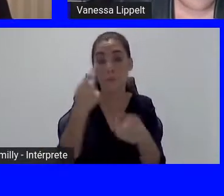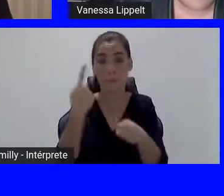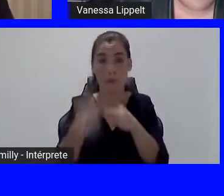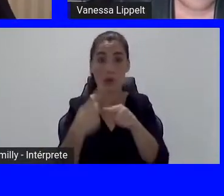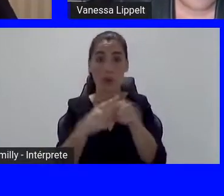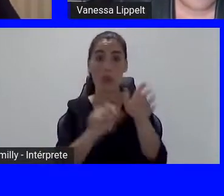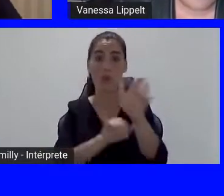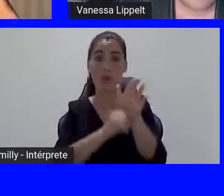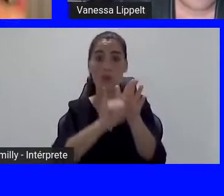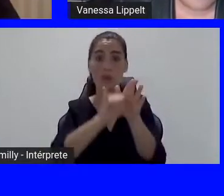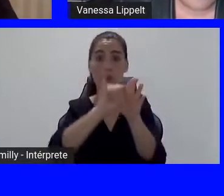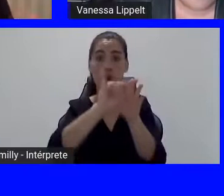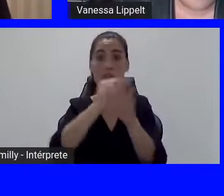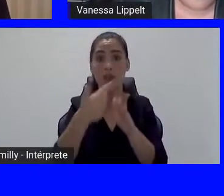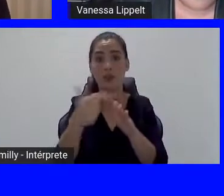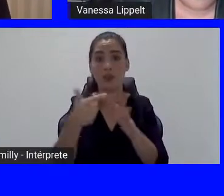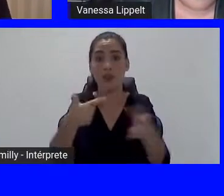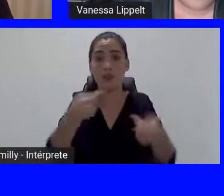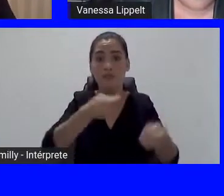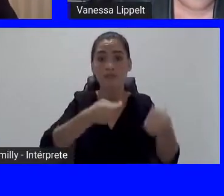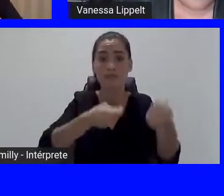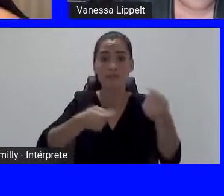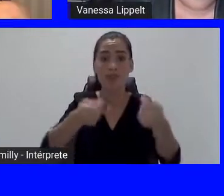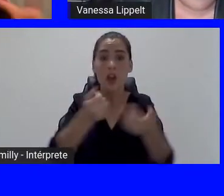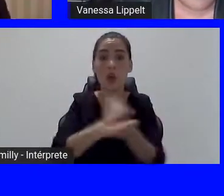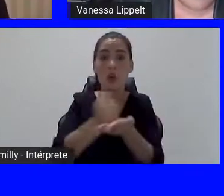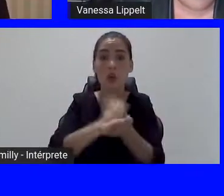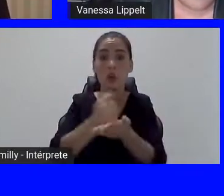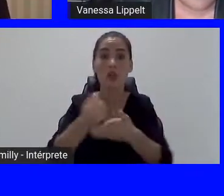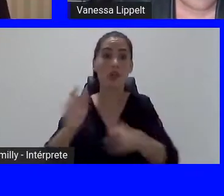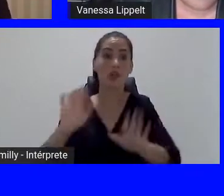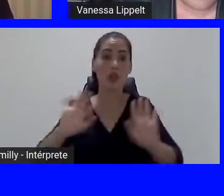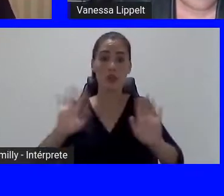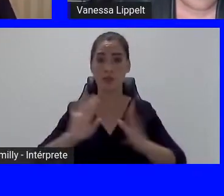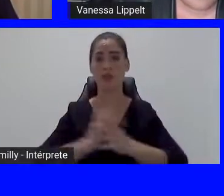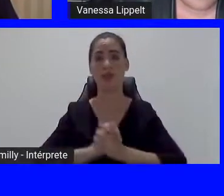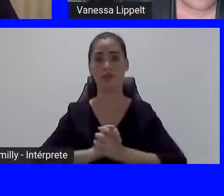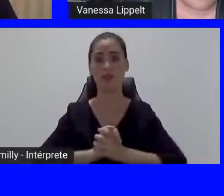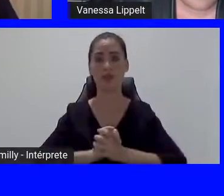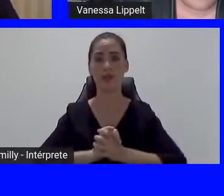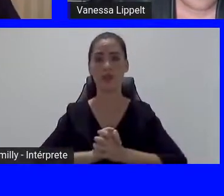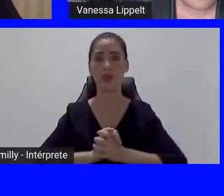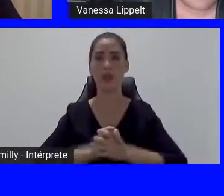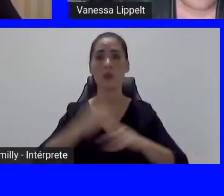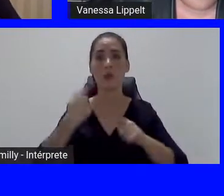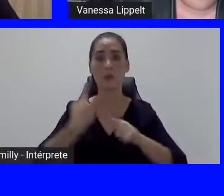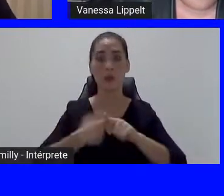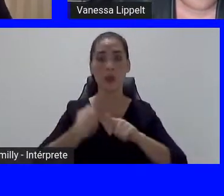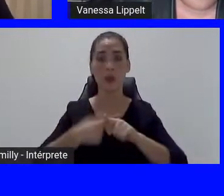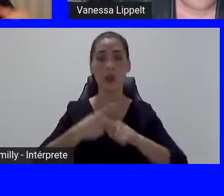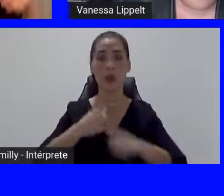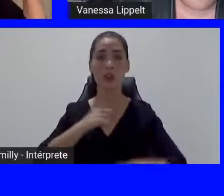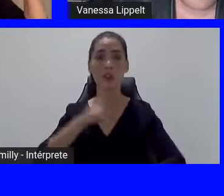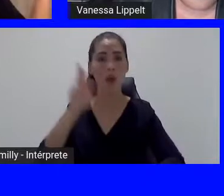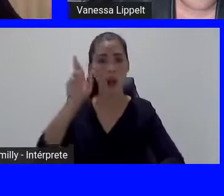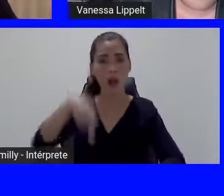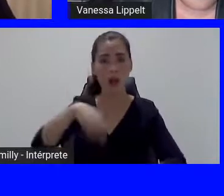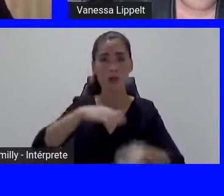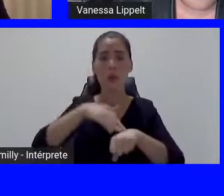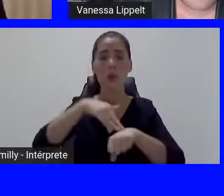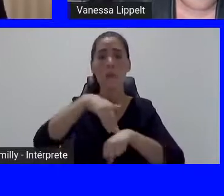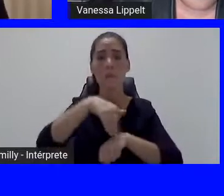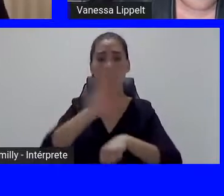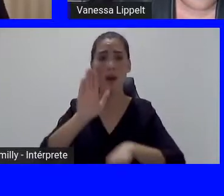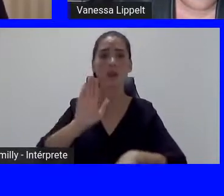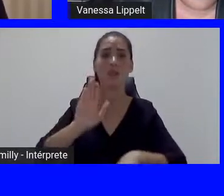o que é pior ainda, é uma inflação que ela não vem do consumo, então ela vem de uma raiz, de uma razão muito mais profunda. Quando nós